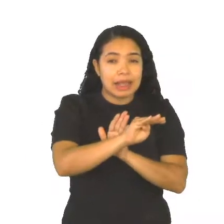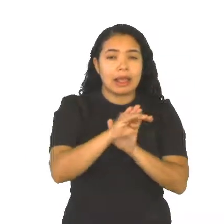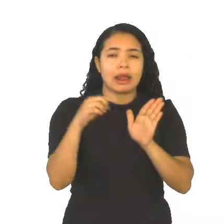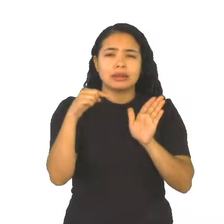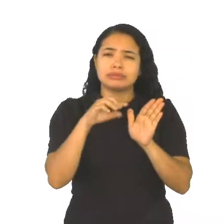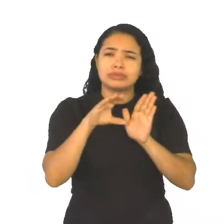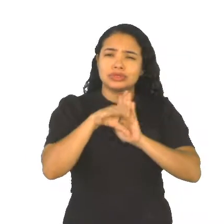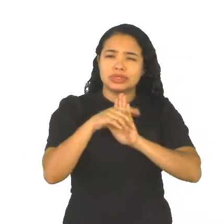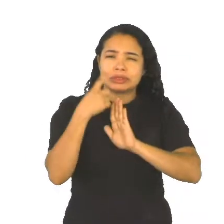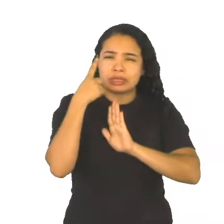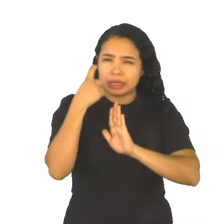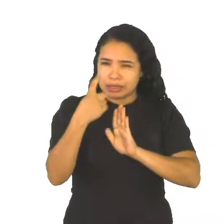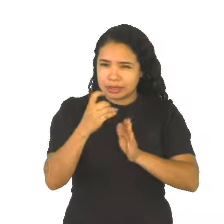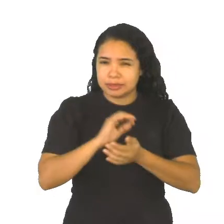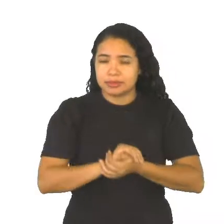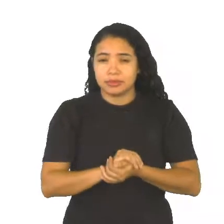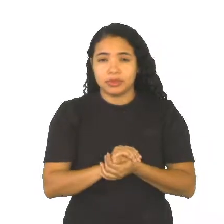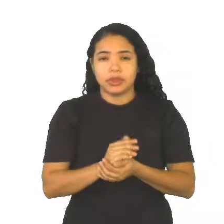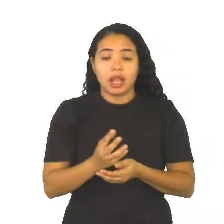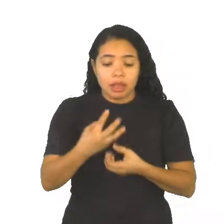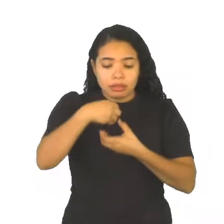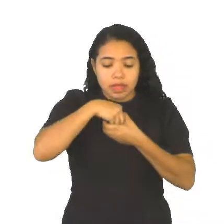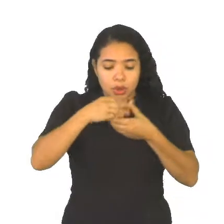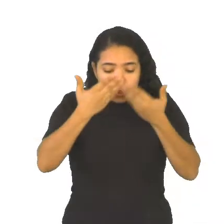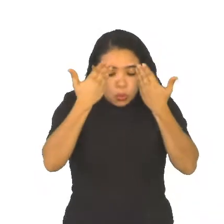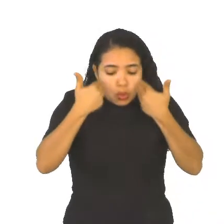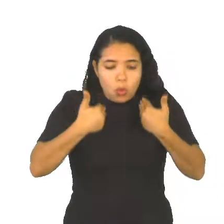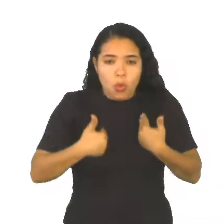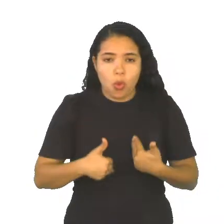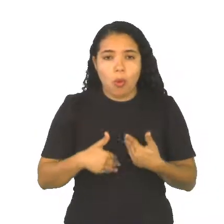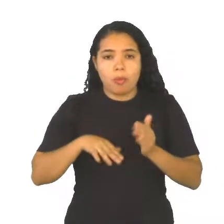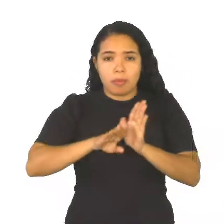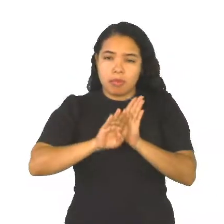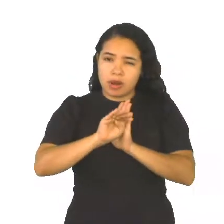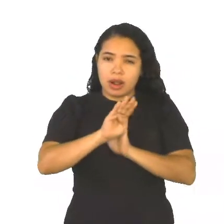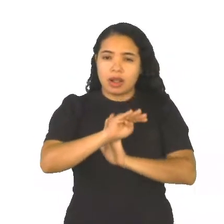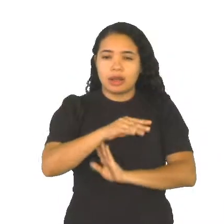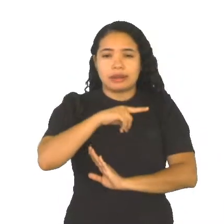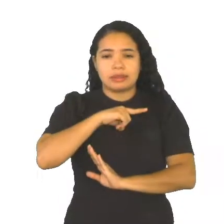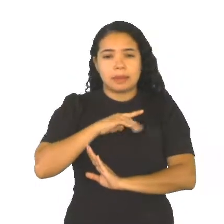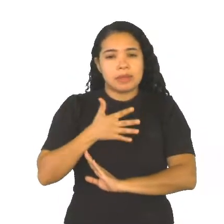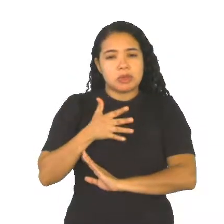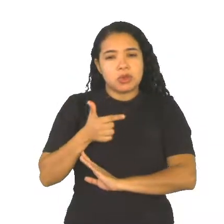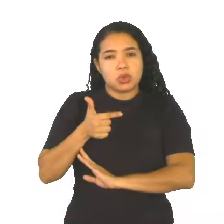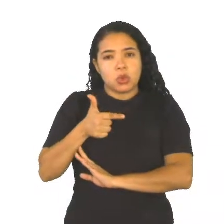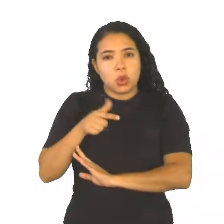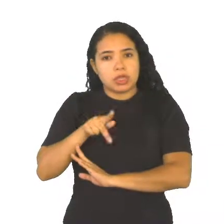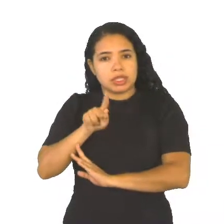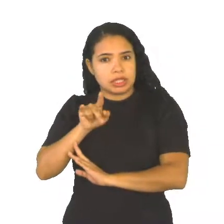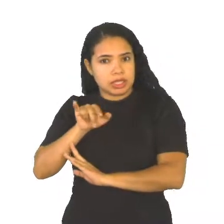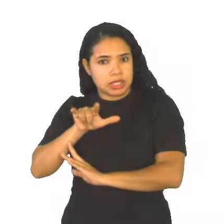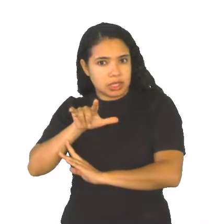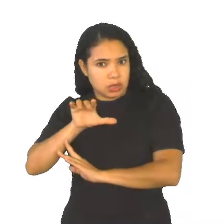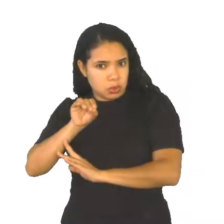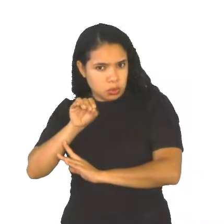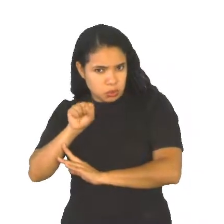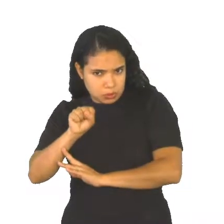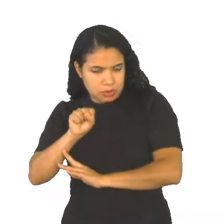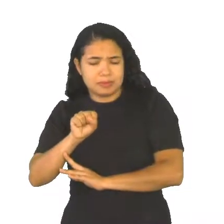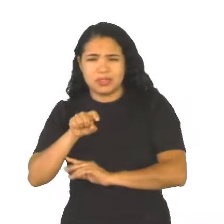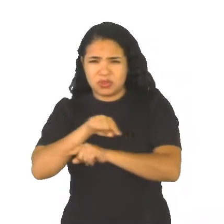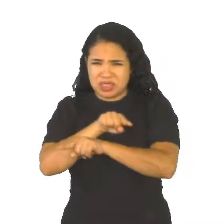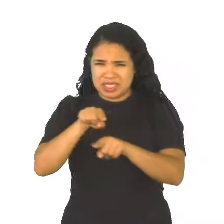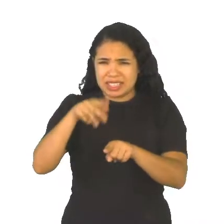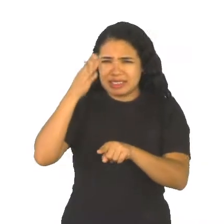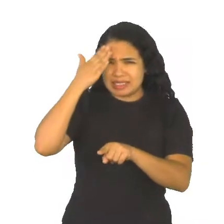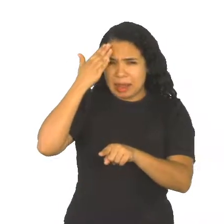Todas as bactérias existentes em seu corpo agora pesam quase 2 quilos. Vocês sabiam que as bactérias que